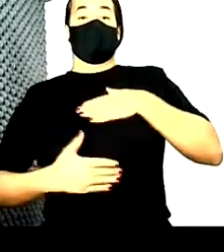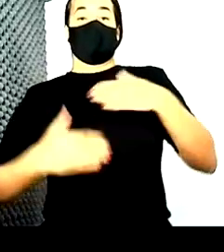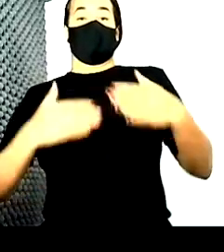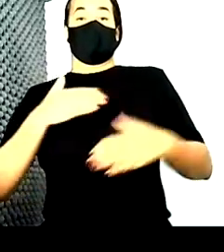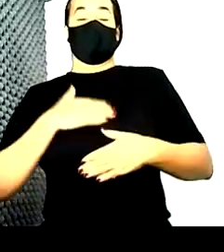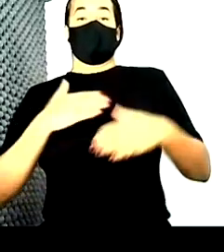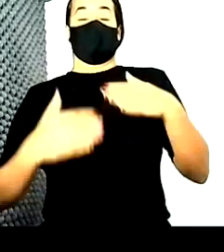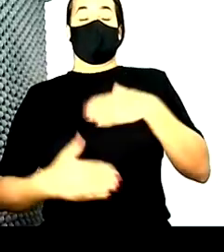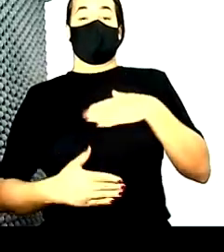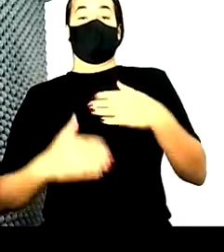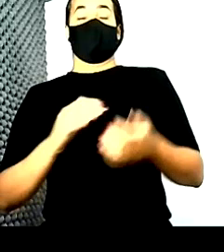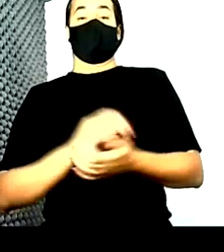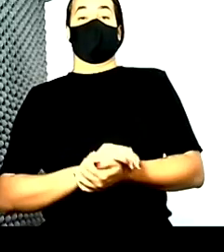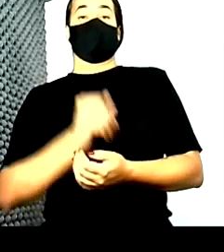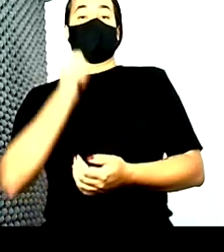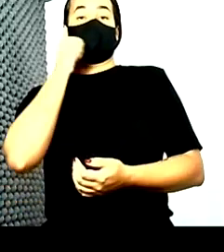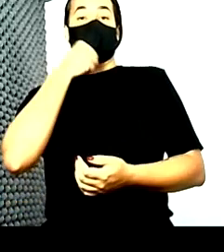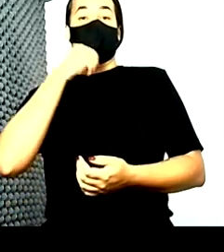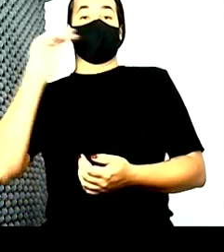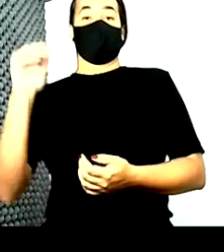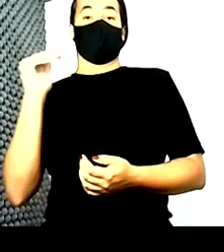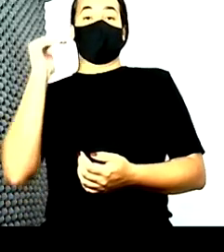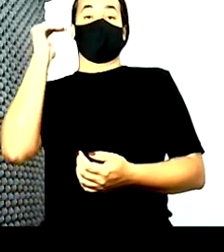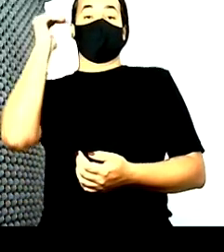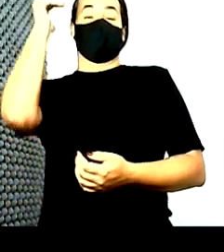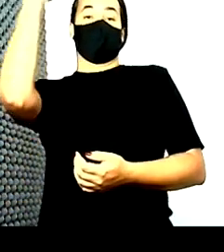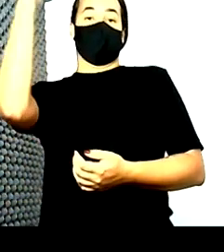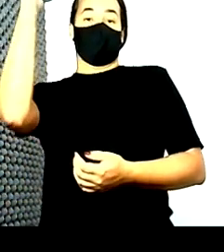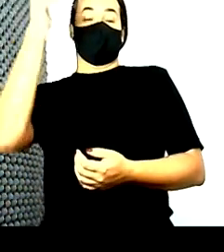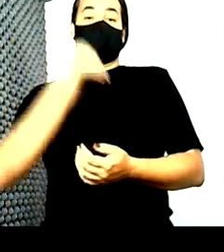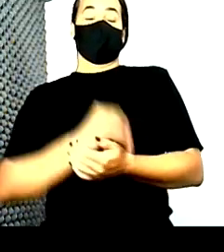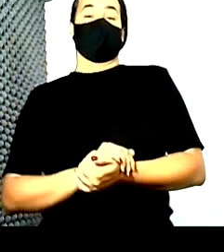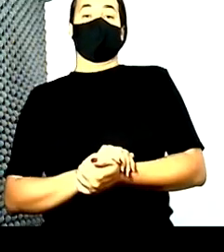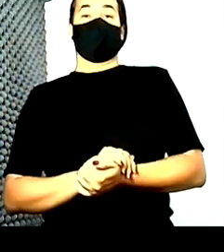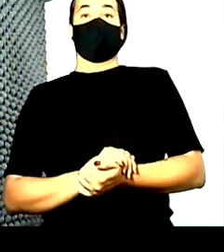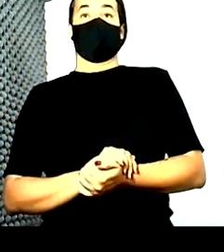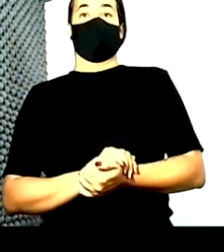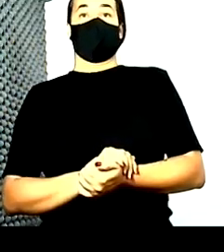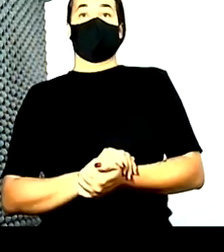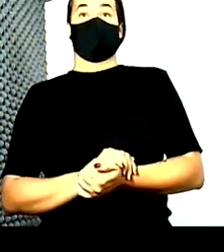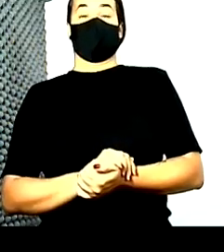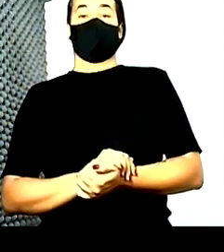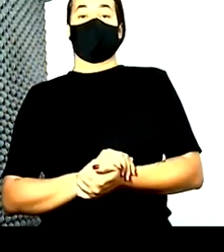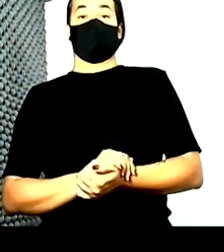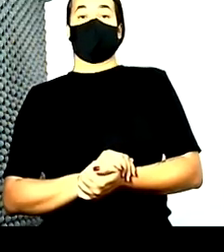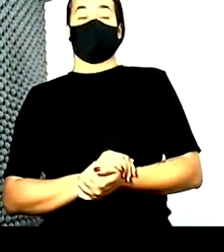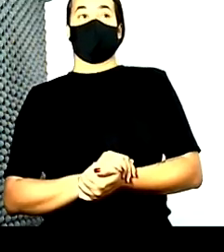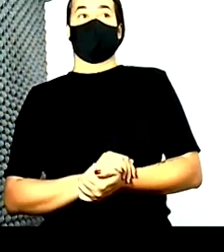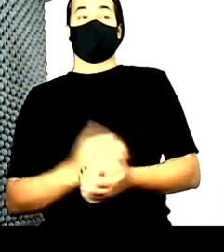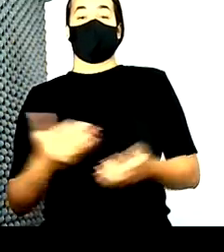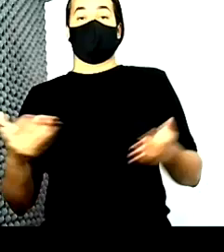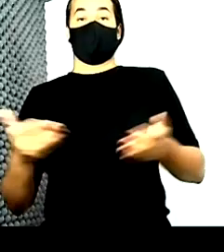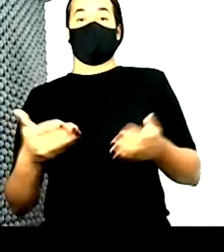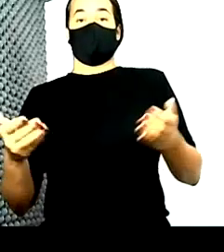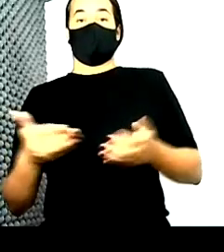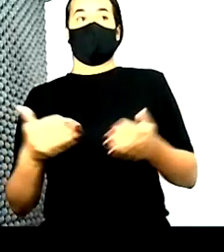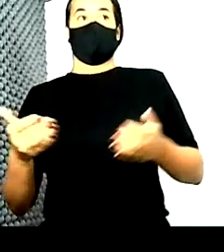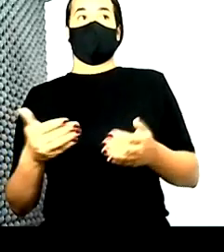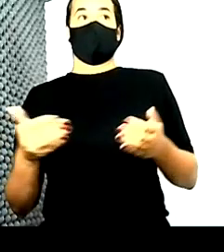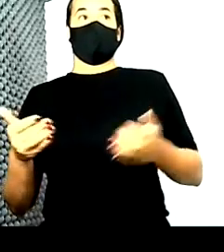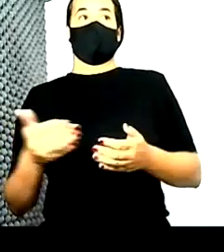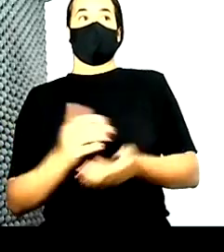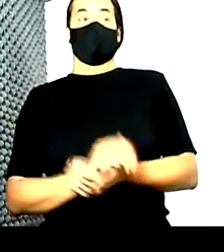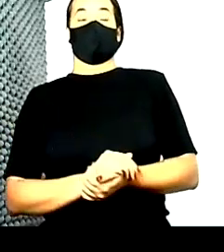o estirão de altura, ou seja, o aumento da sua estrutura muscular. Agora vamos especificar a